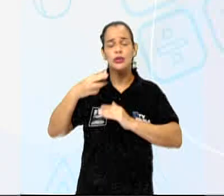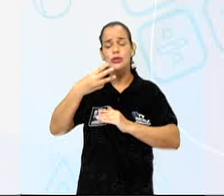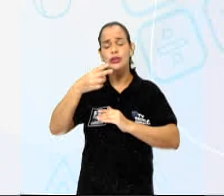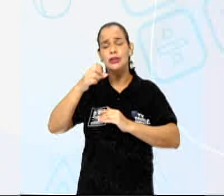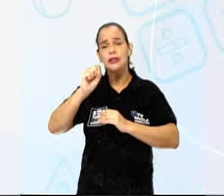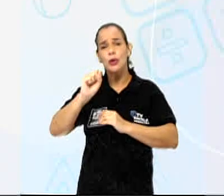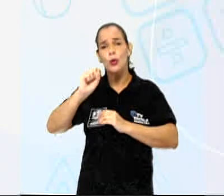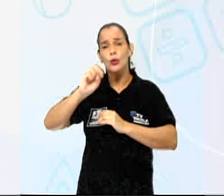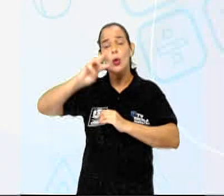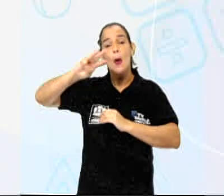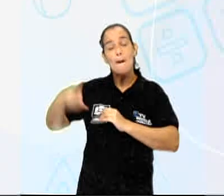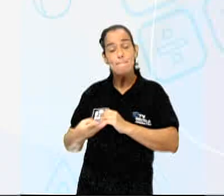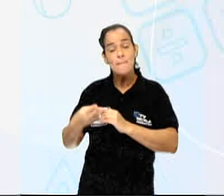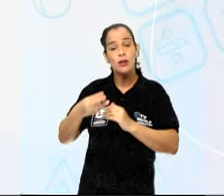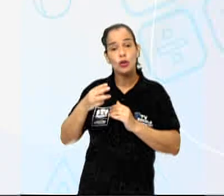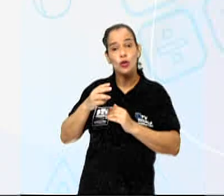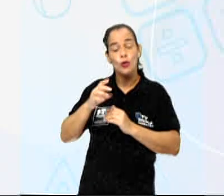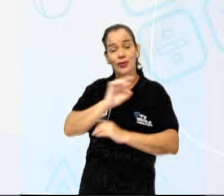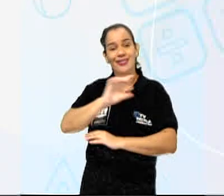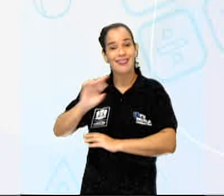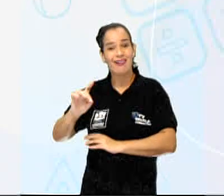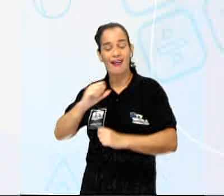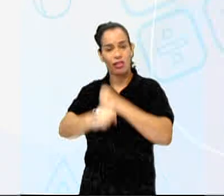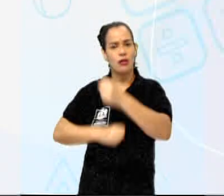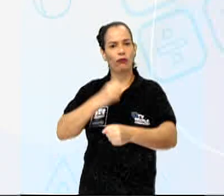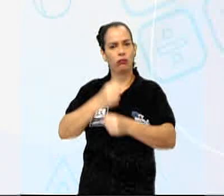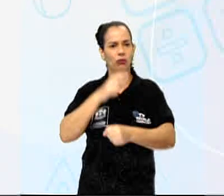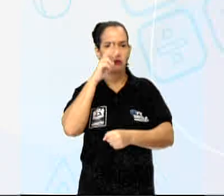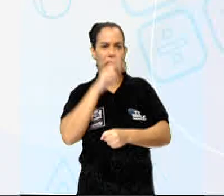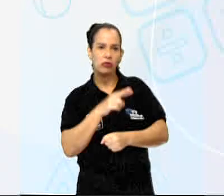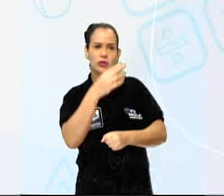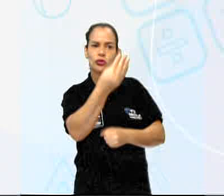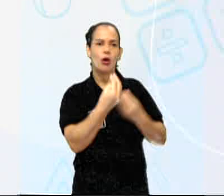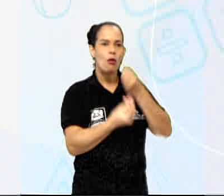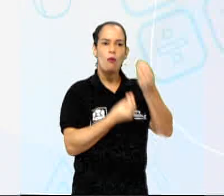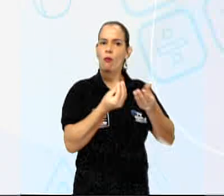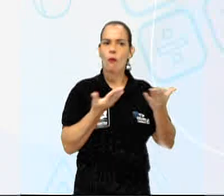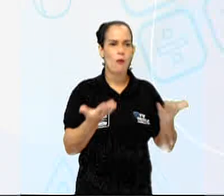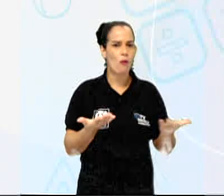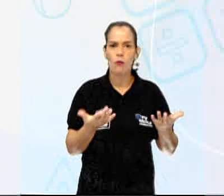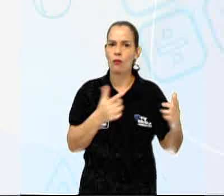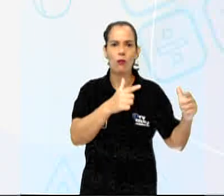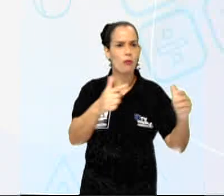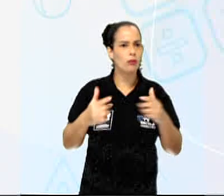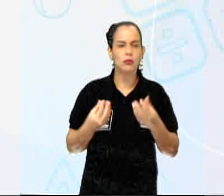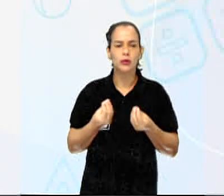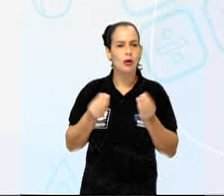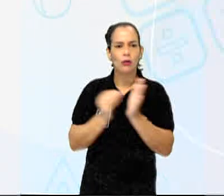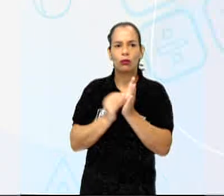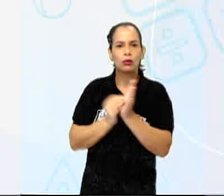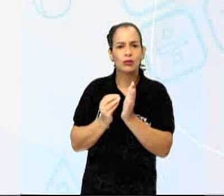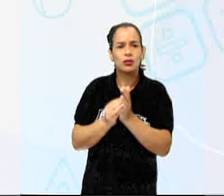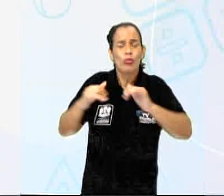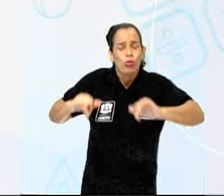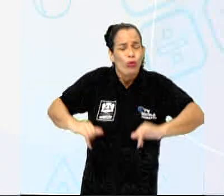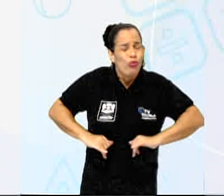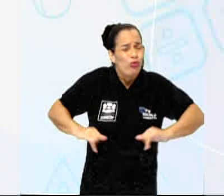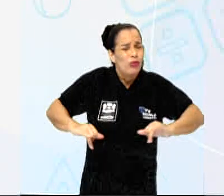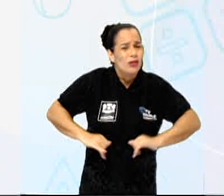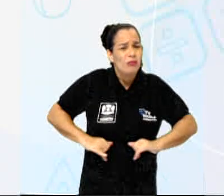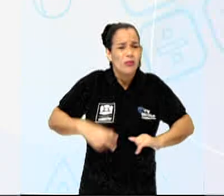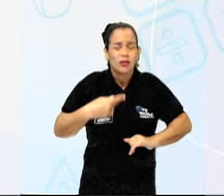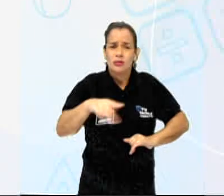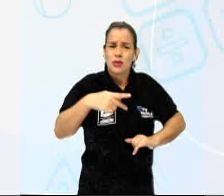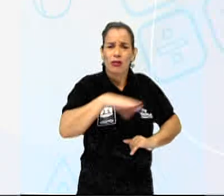milhões de animais a cada ano. E olha como esses animais estão sendo transportados. Olha quanta dor, quanto sofrimento